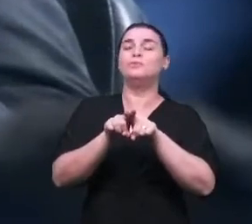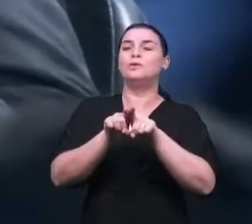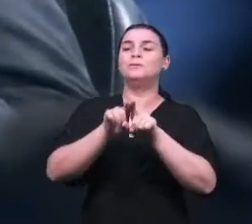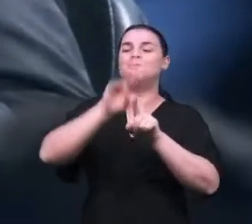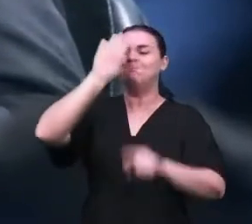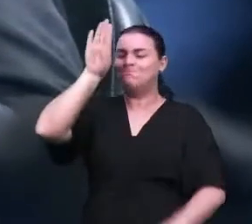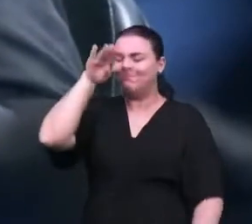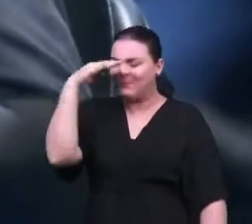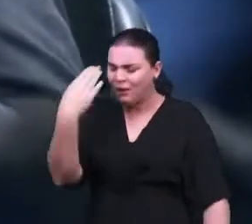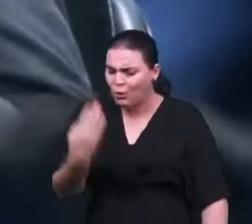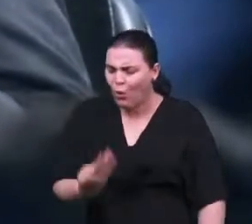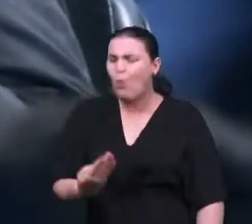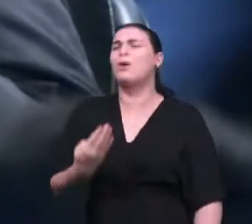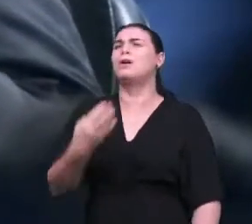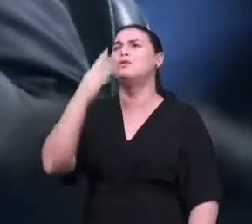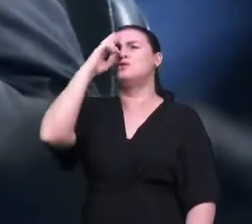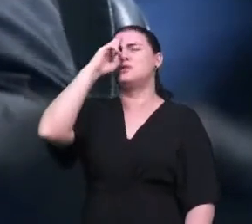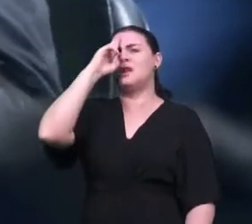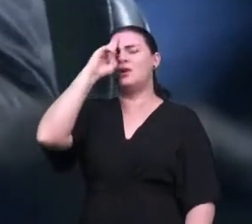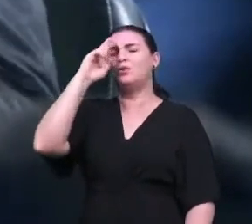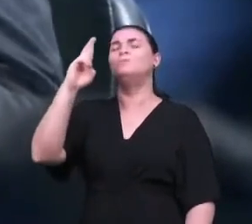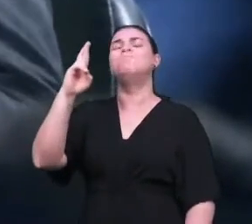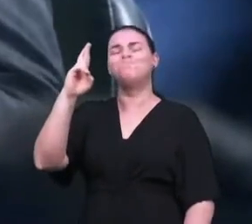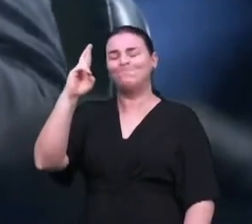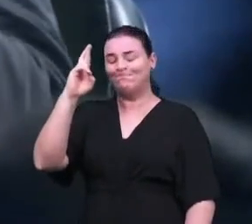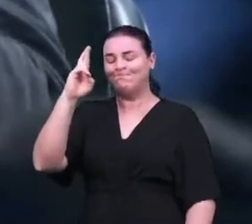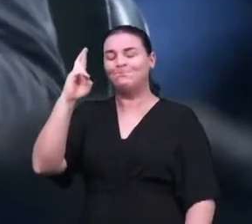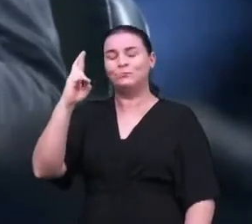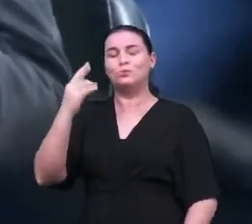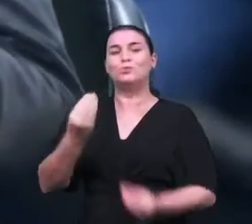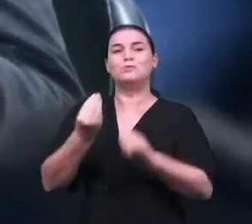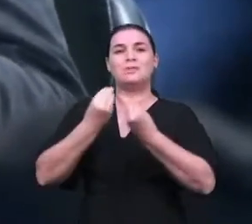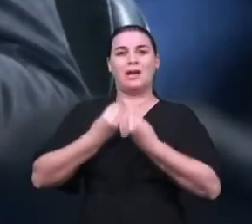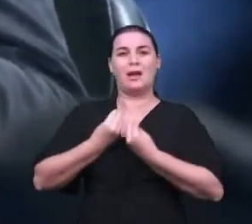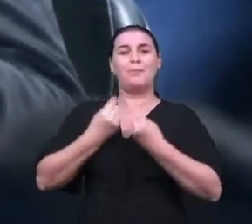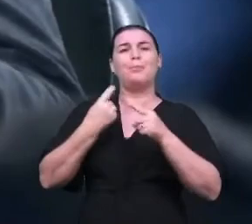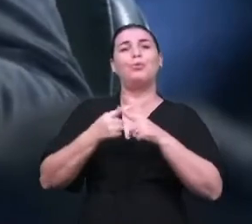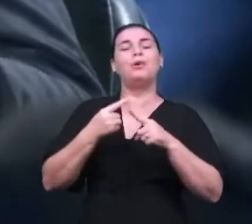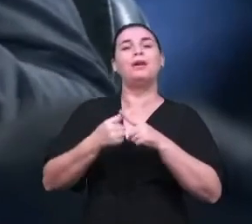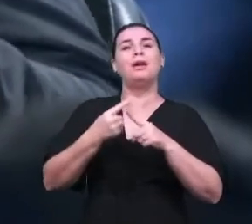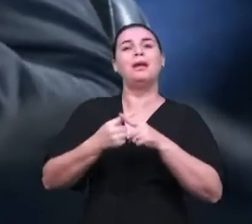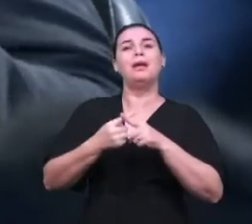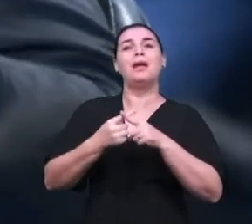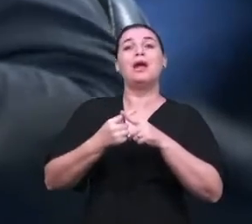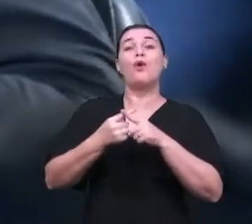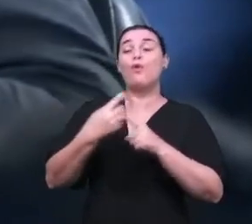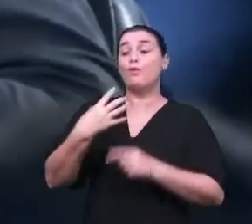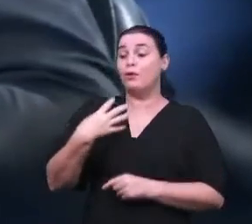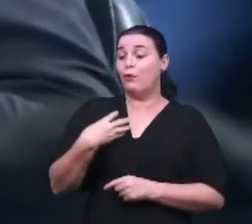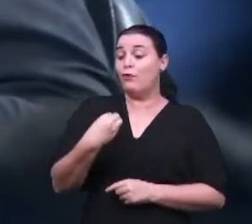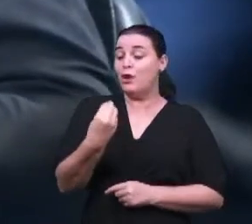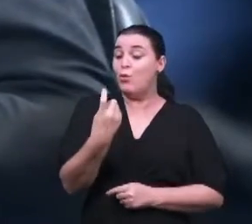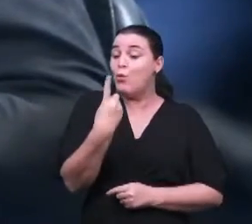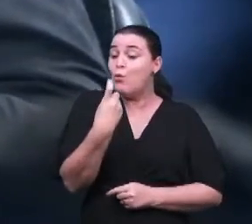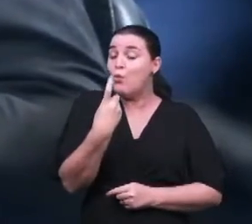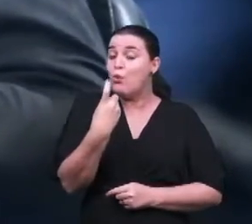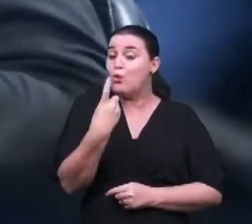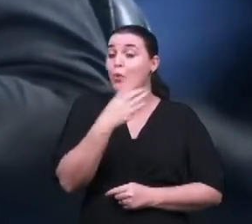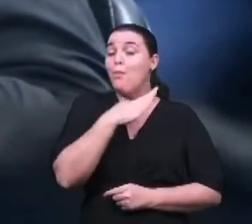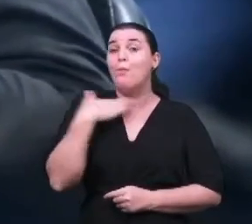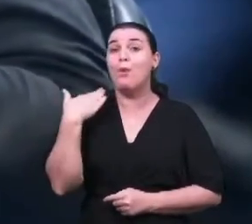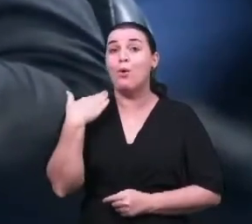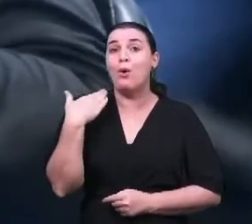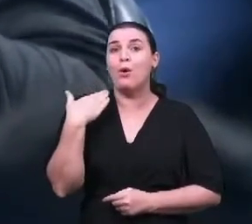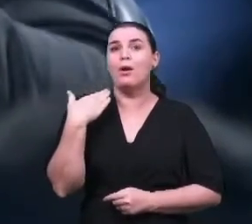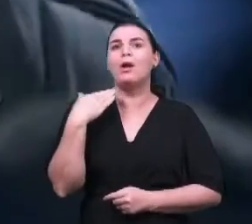Senhor nos confere, né? Ele permitir que o seu unigênito morra pela minha vida. O que